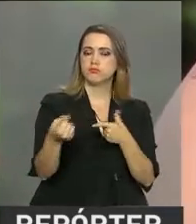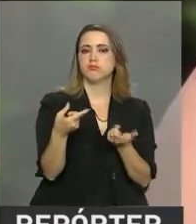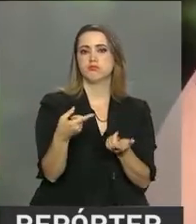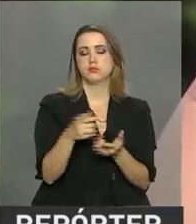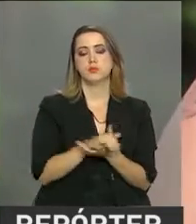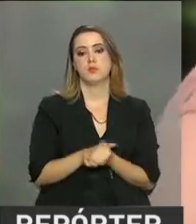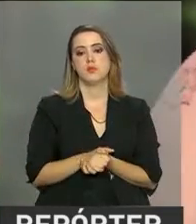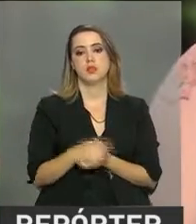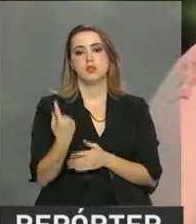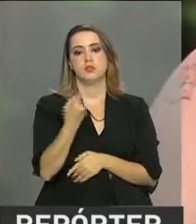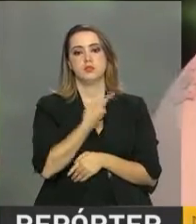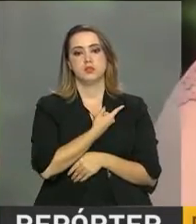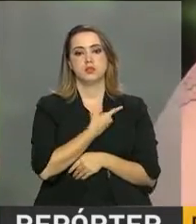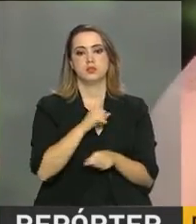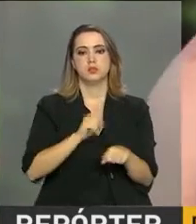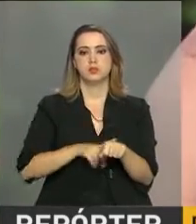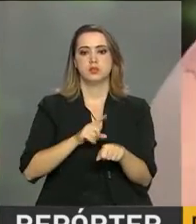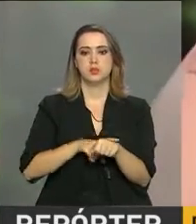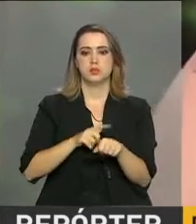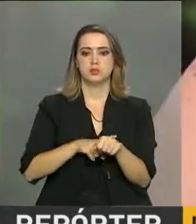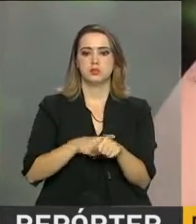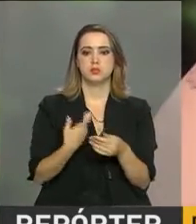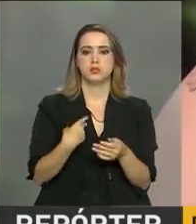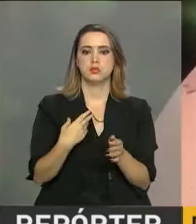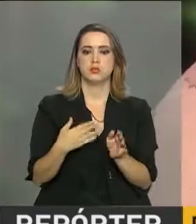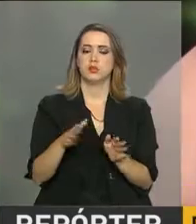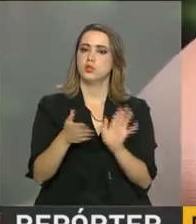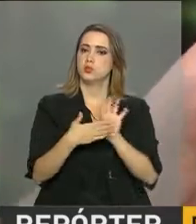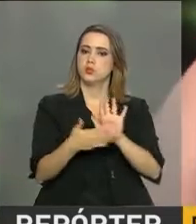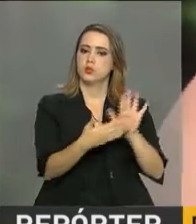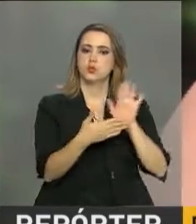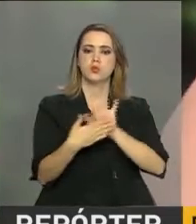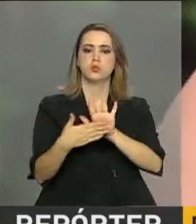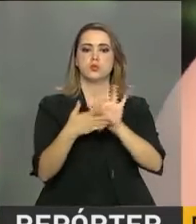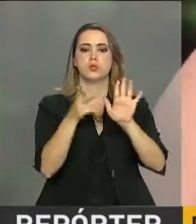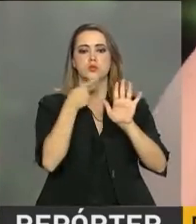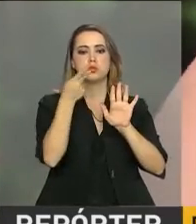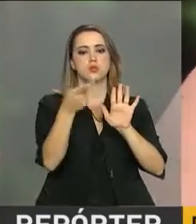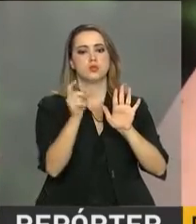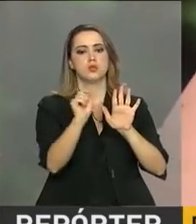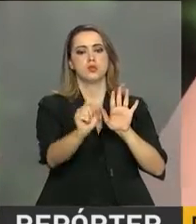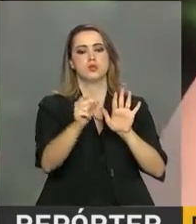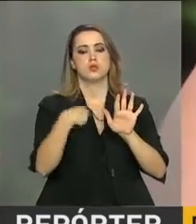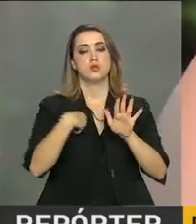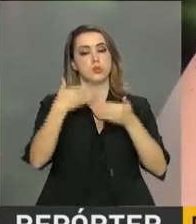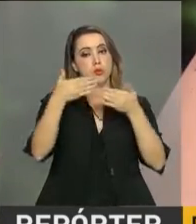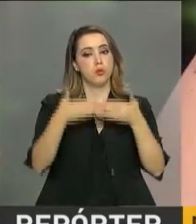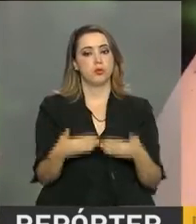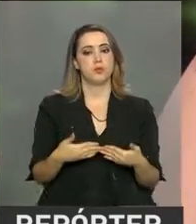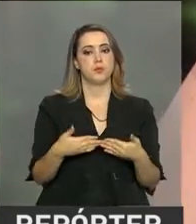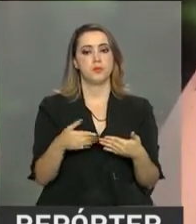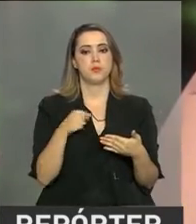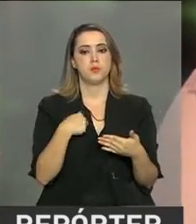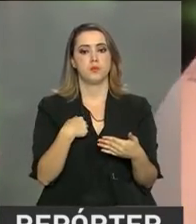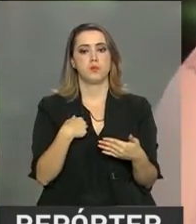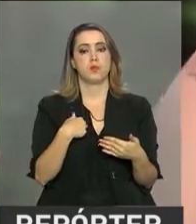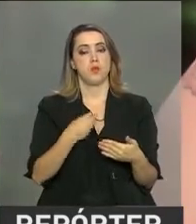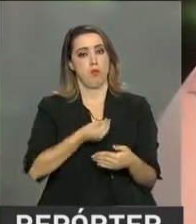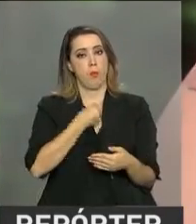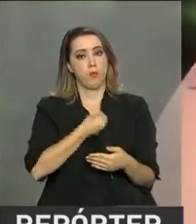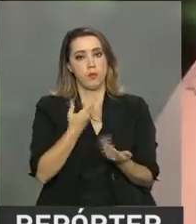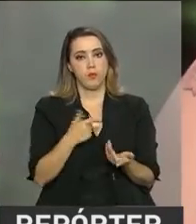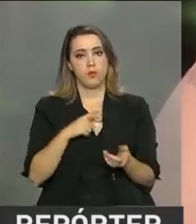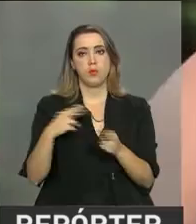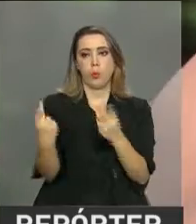gente está num momento de embate está no momento também de representatividade e falar olha que eu tô aqui é eu existo e eu